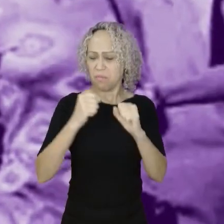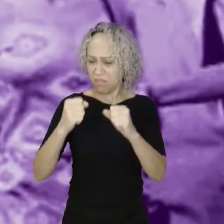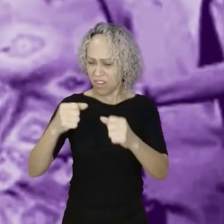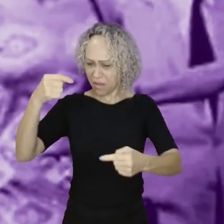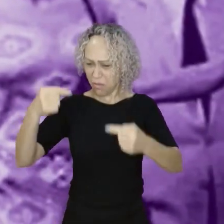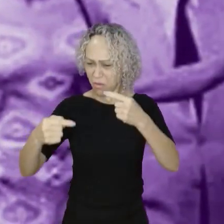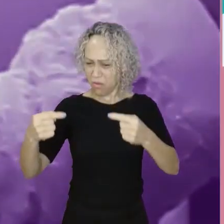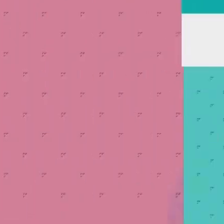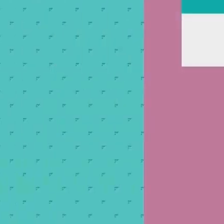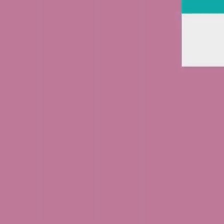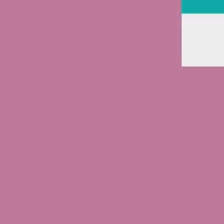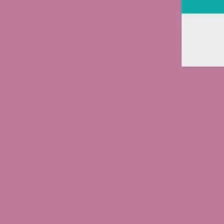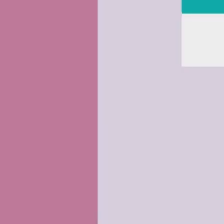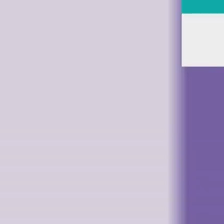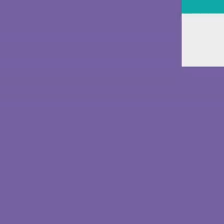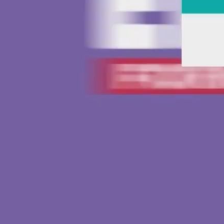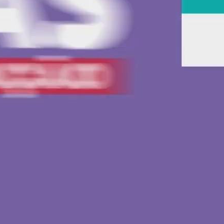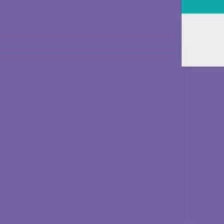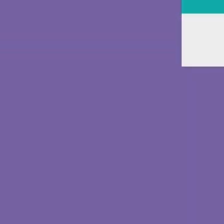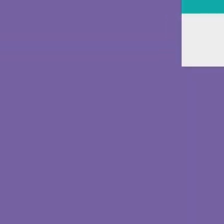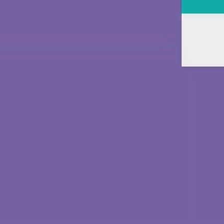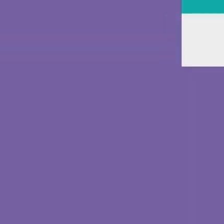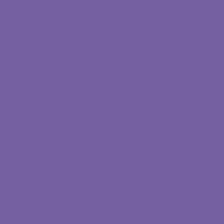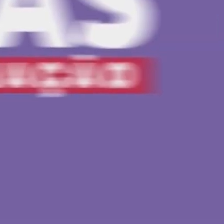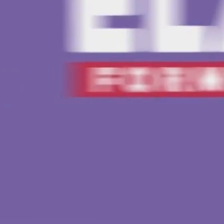de poder.